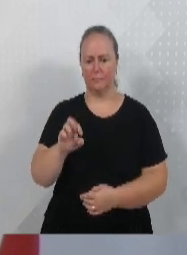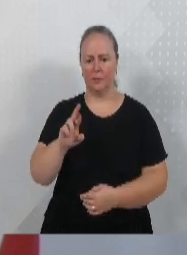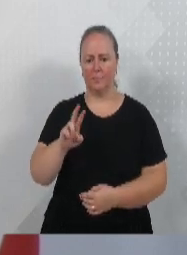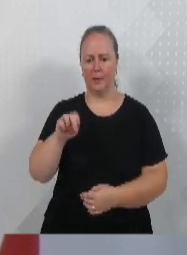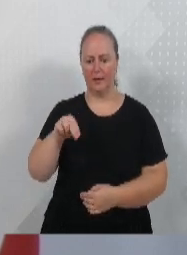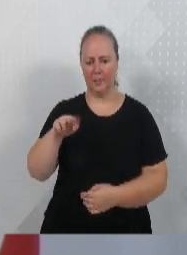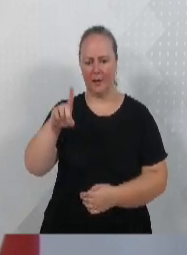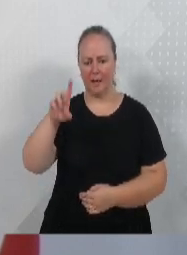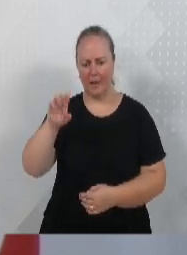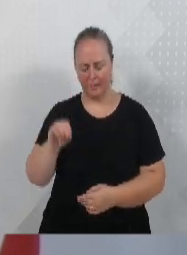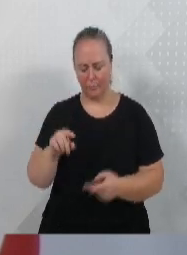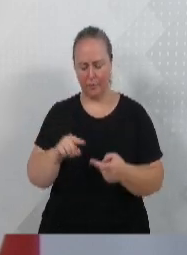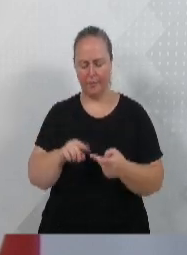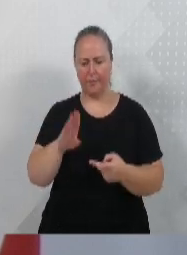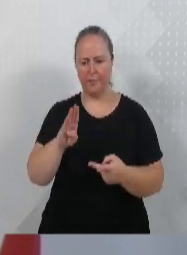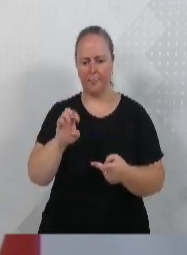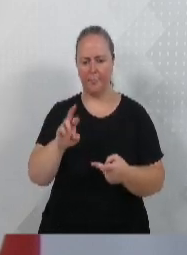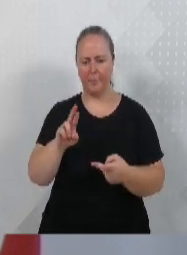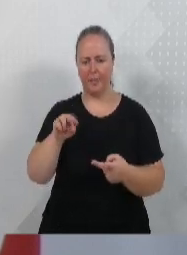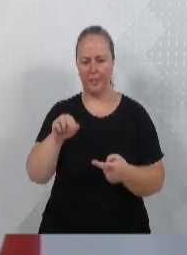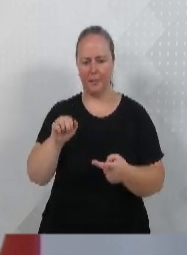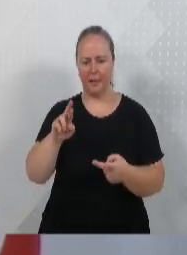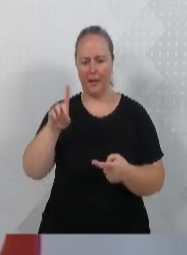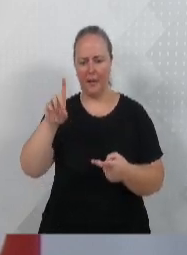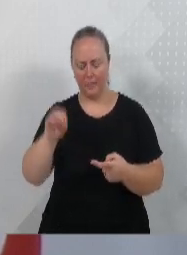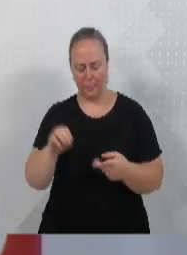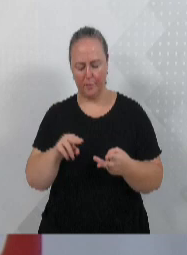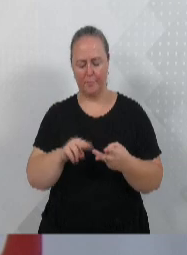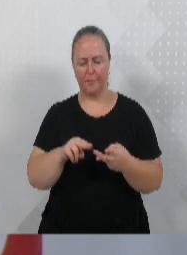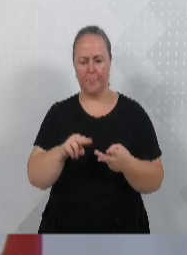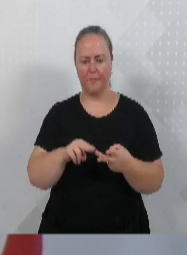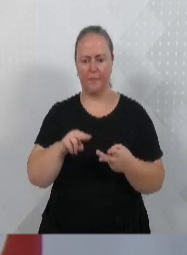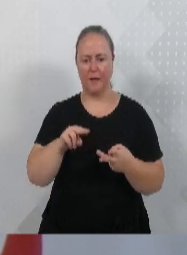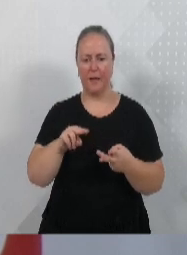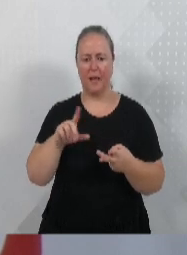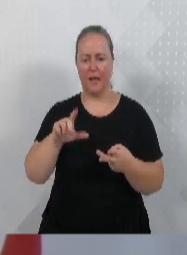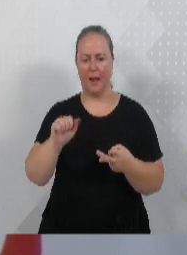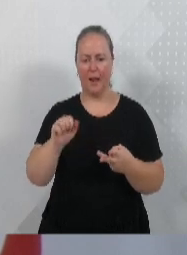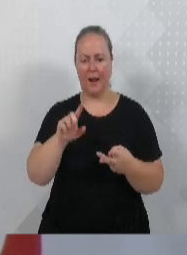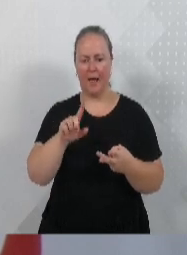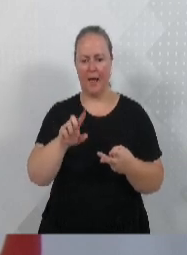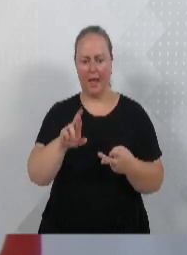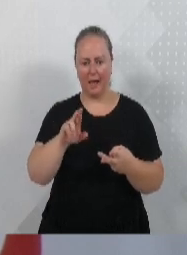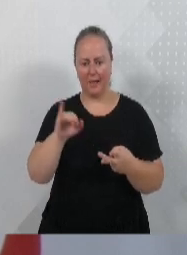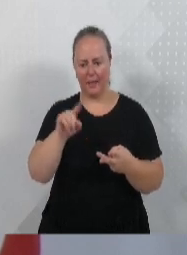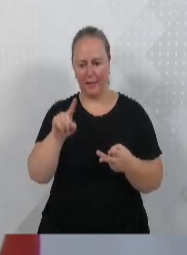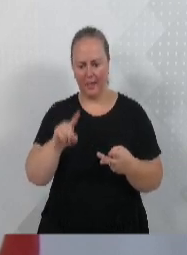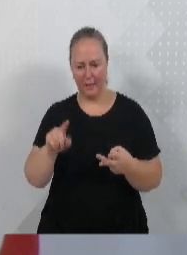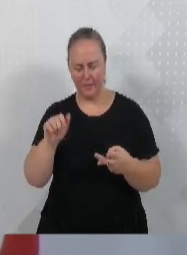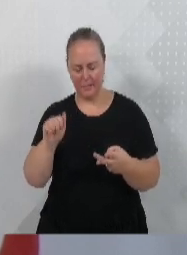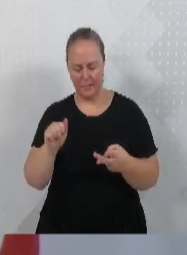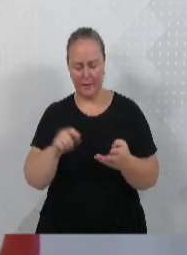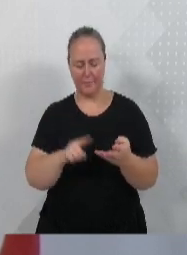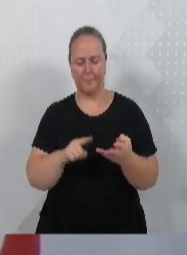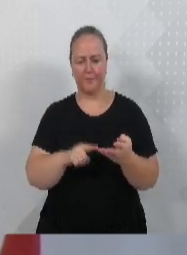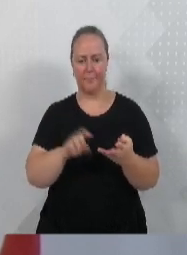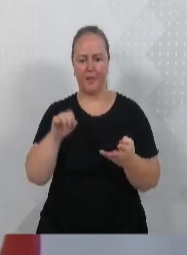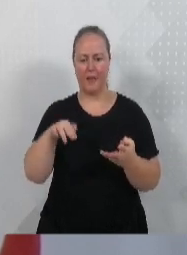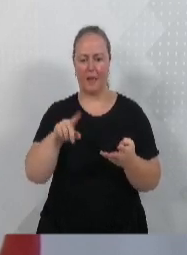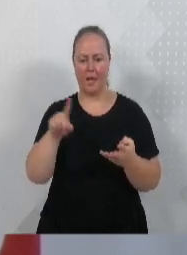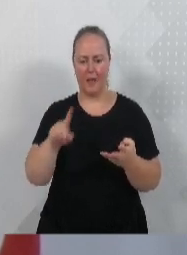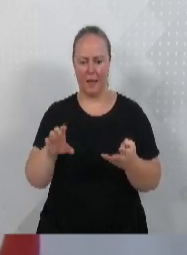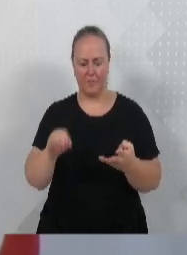Machado, pela Larissa, pelo Enzo, e força para essas famílias, que têm feito um trabalho também